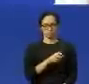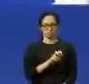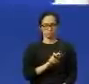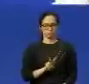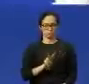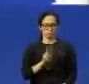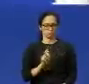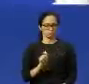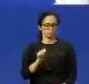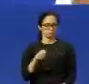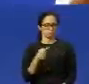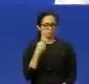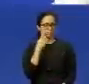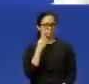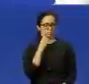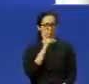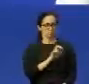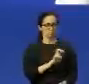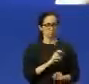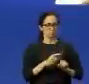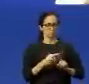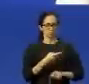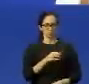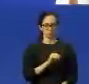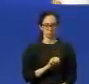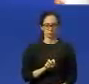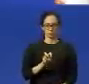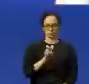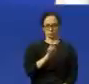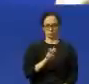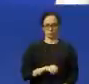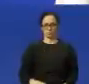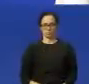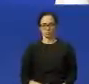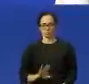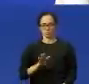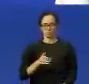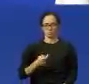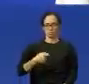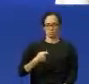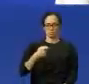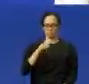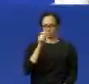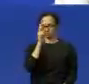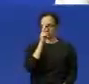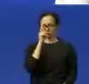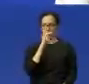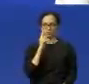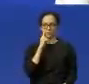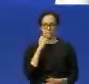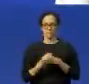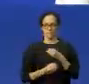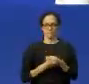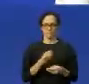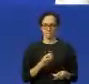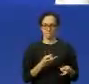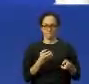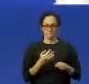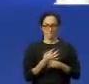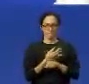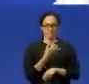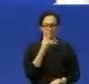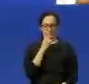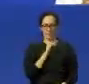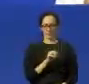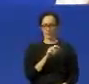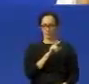nós temos uma resistência elétrica de 5 vezes 10 a quinta. No entanto, você deve lembrar que ele pede a resistência elétrica, não